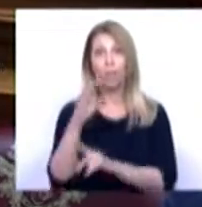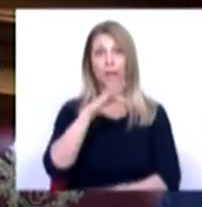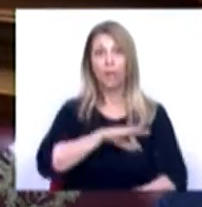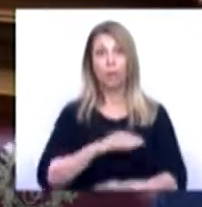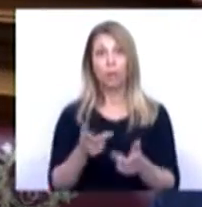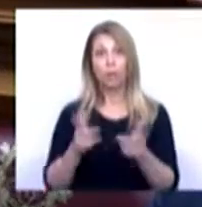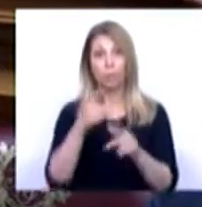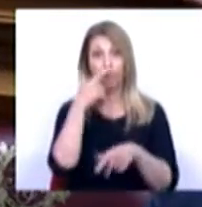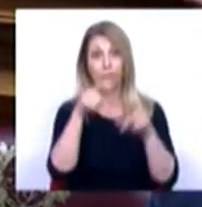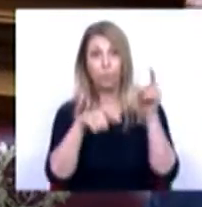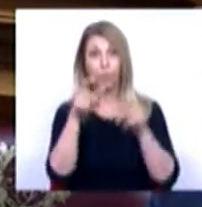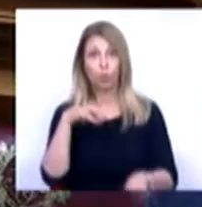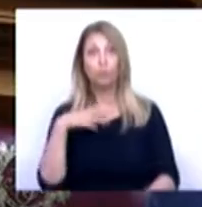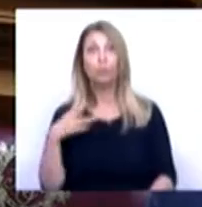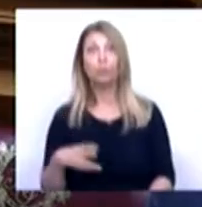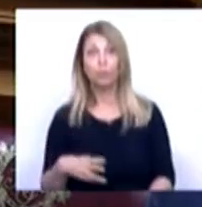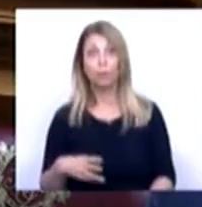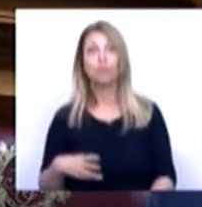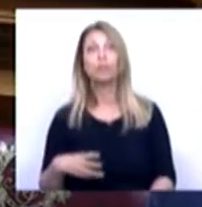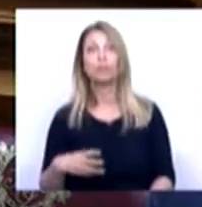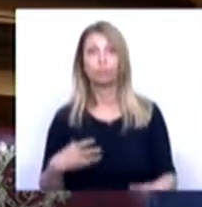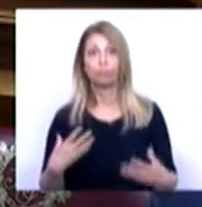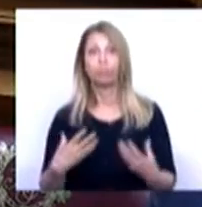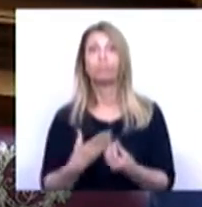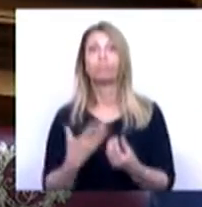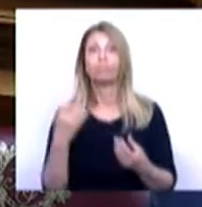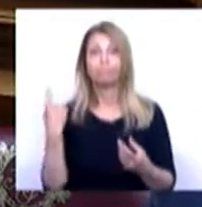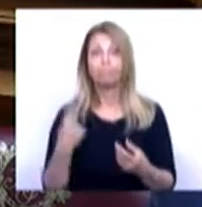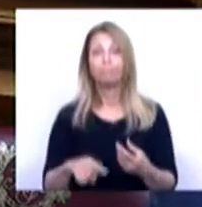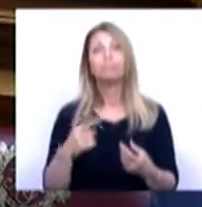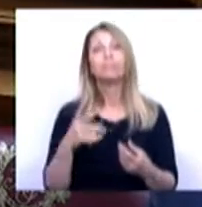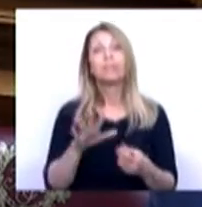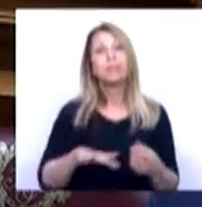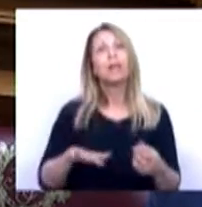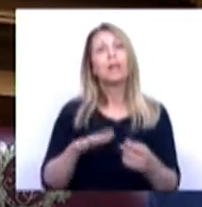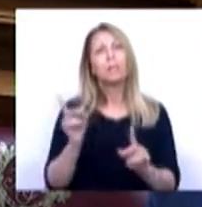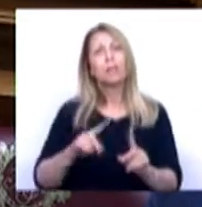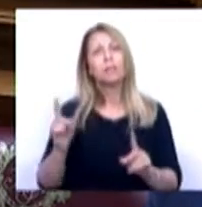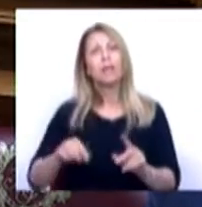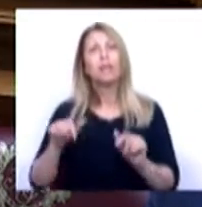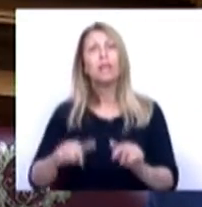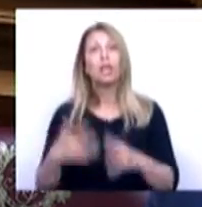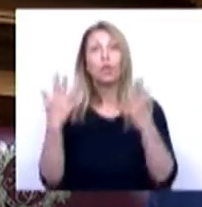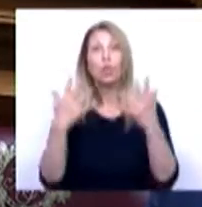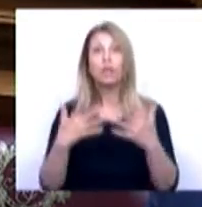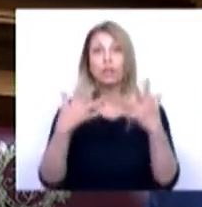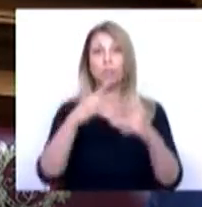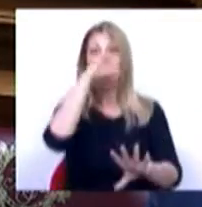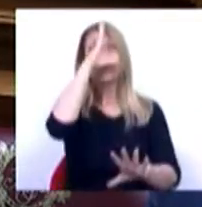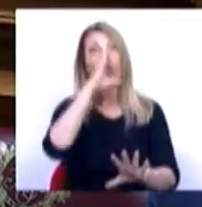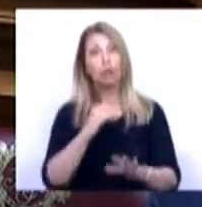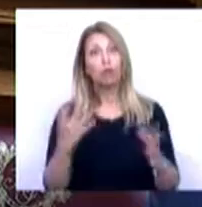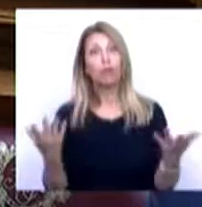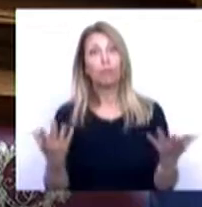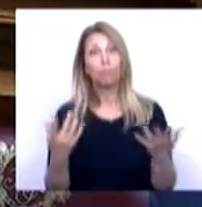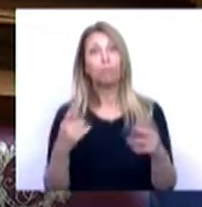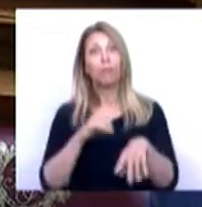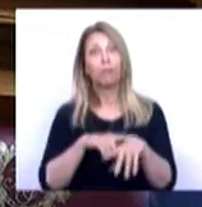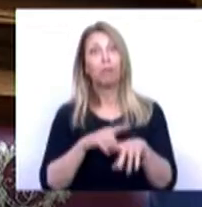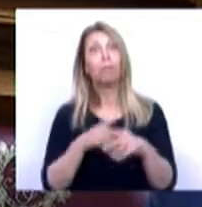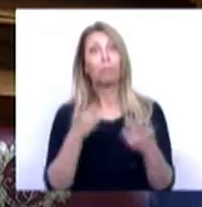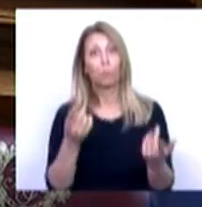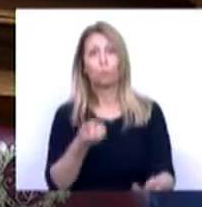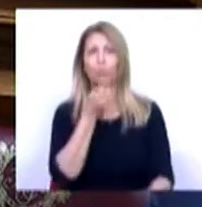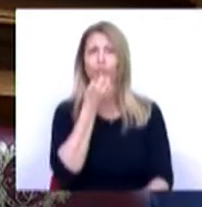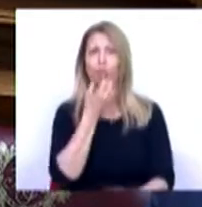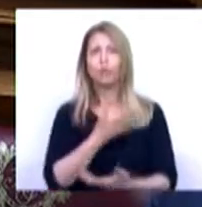rendimento disponível dos portugueses tem congregado muitos momentos deste debate do Orçamento do Estado e ainda bem que assim o é. Nesta bancada,